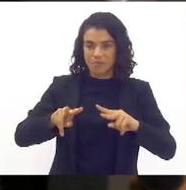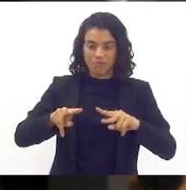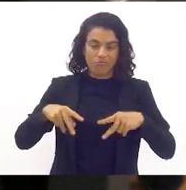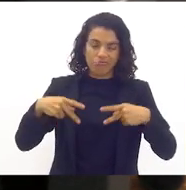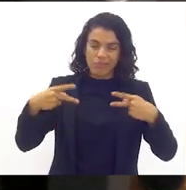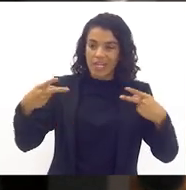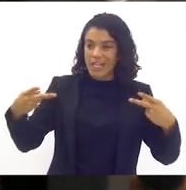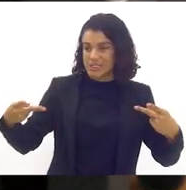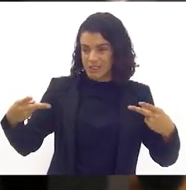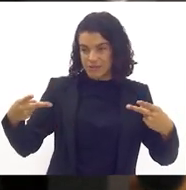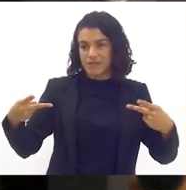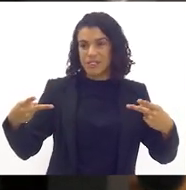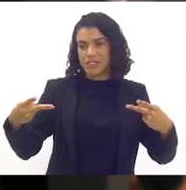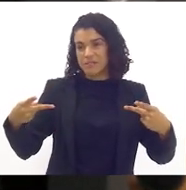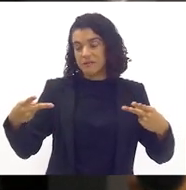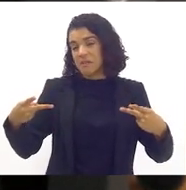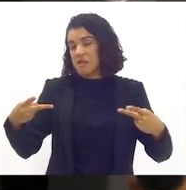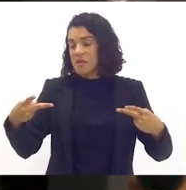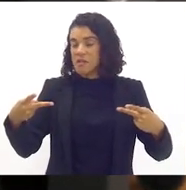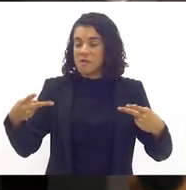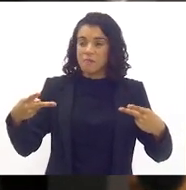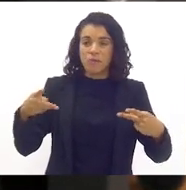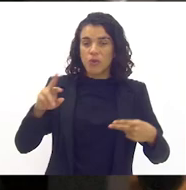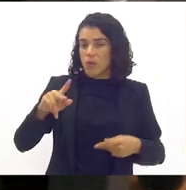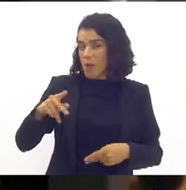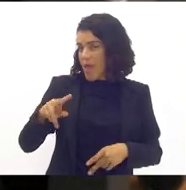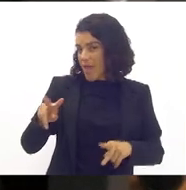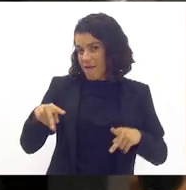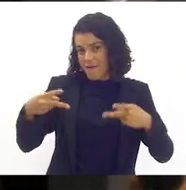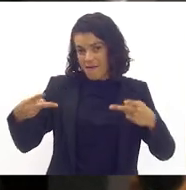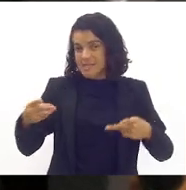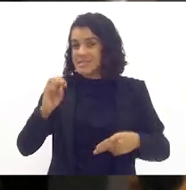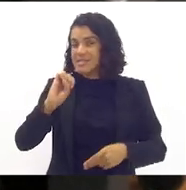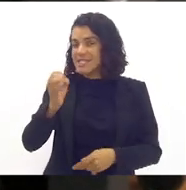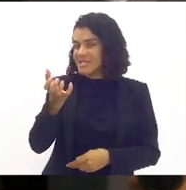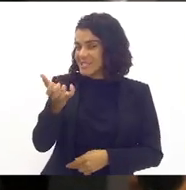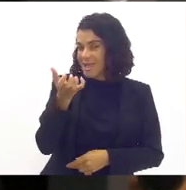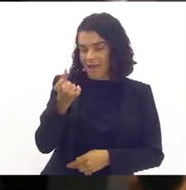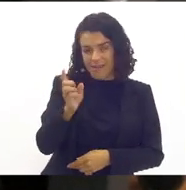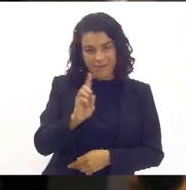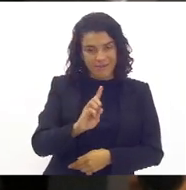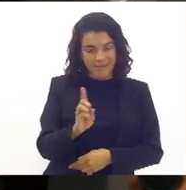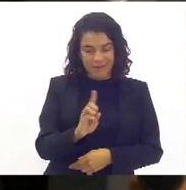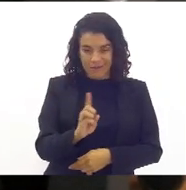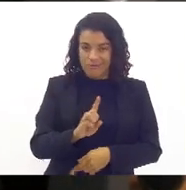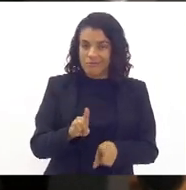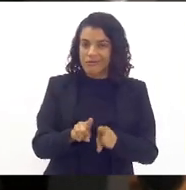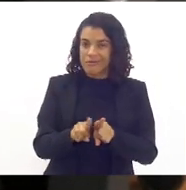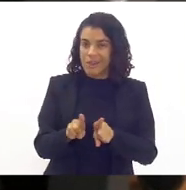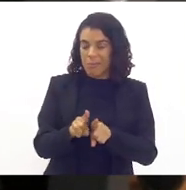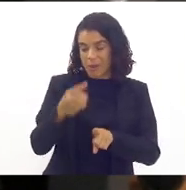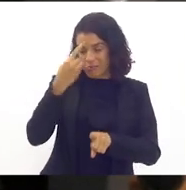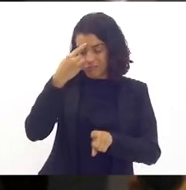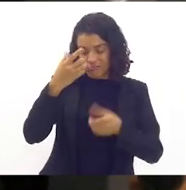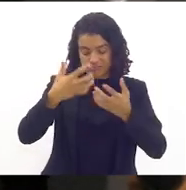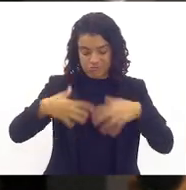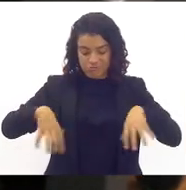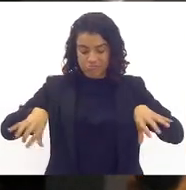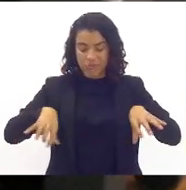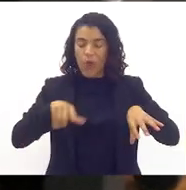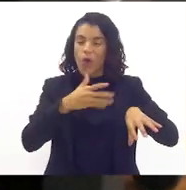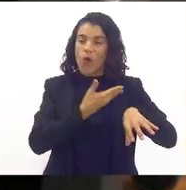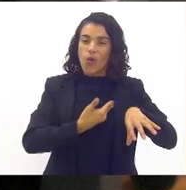como fosse transferências facultativas, mas, na verdade, não é facultativa aquela transferência. E eu não sei separar o que